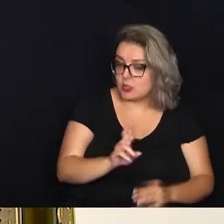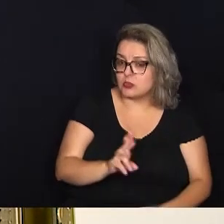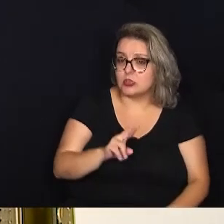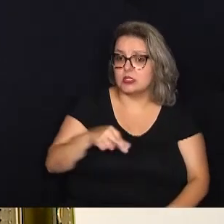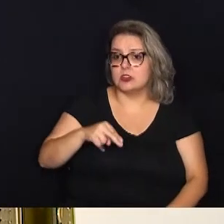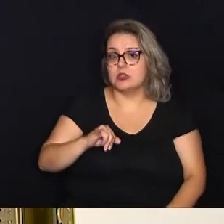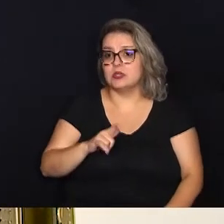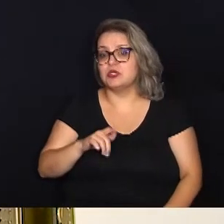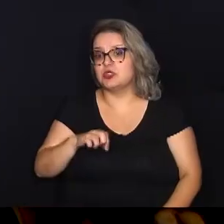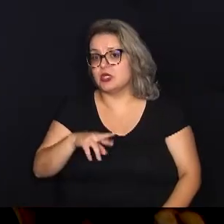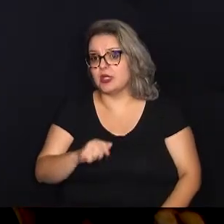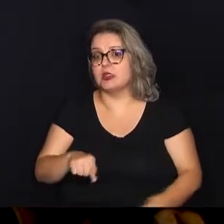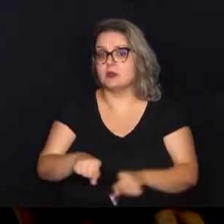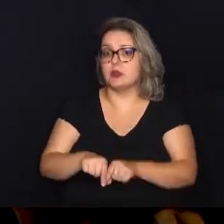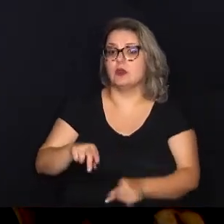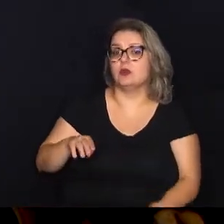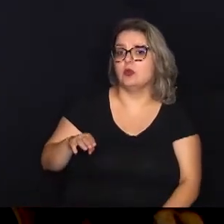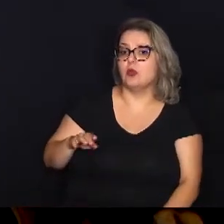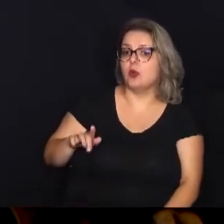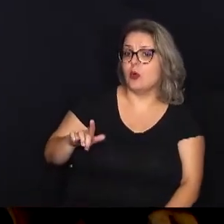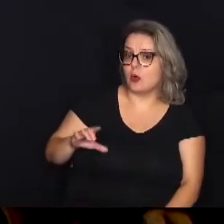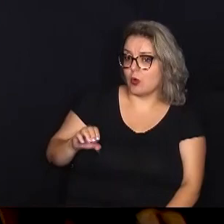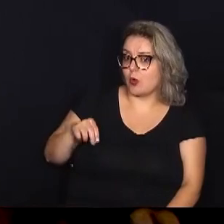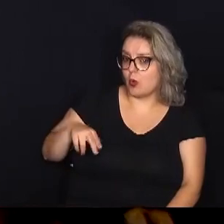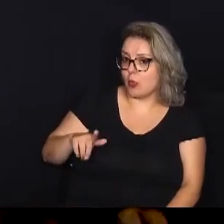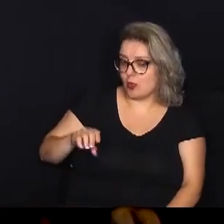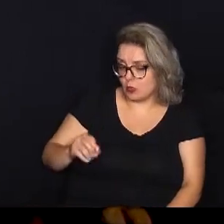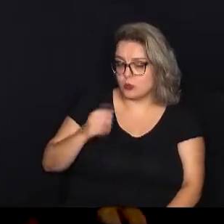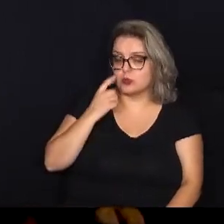Nigéria e no Congo para...